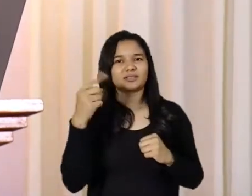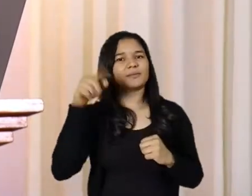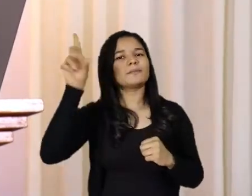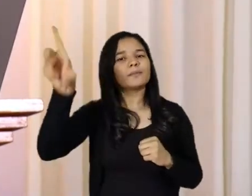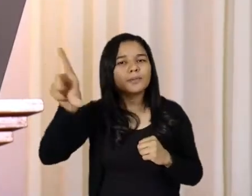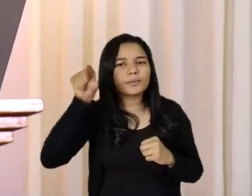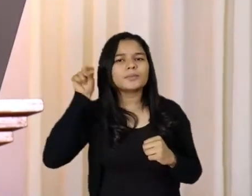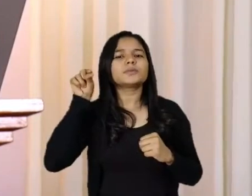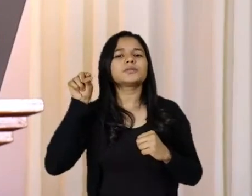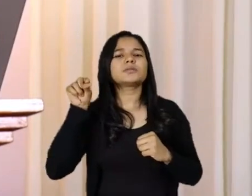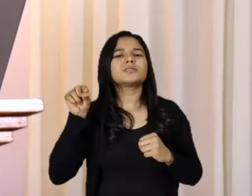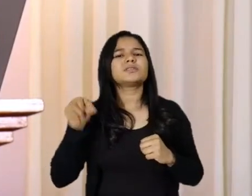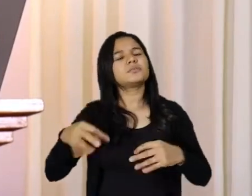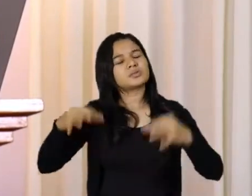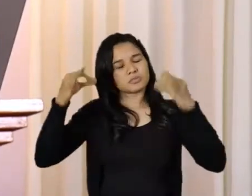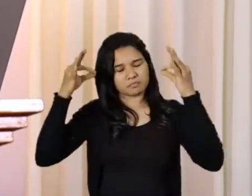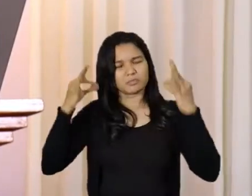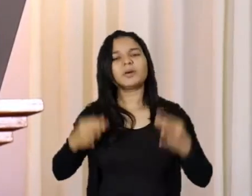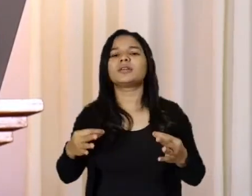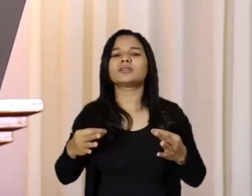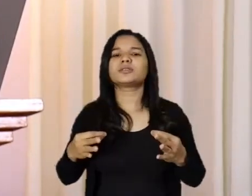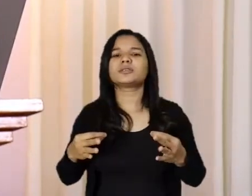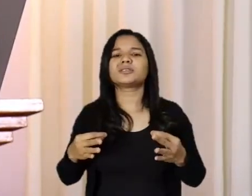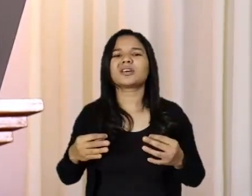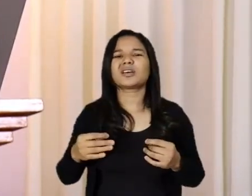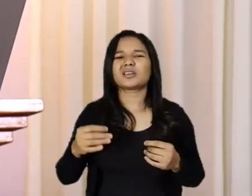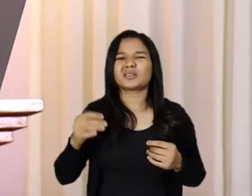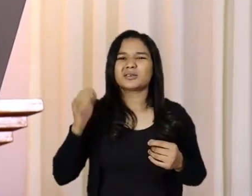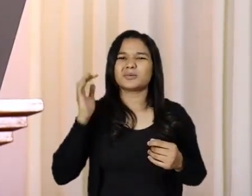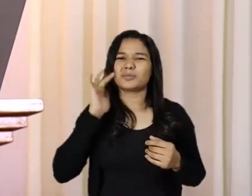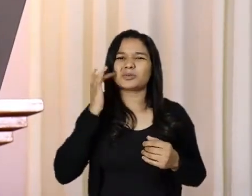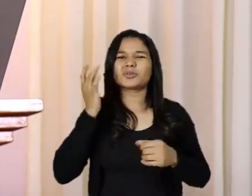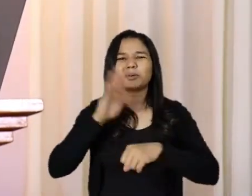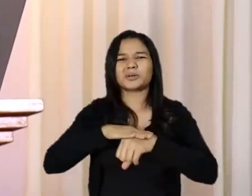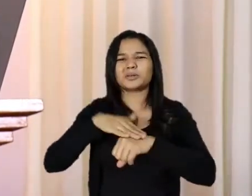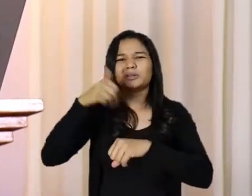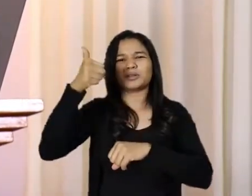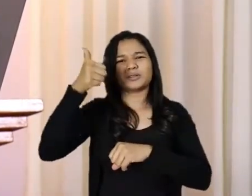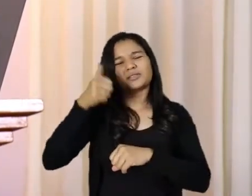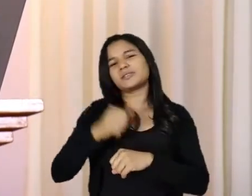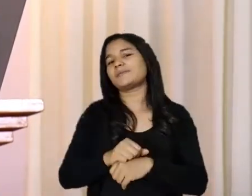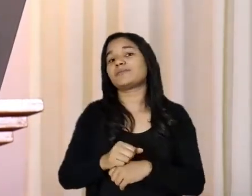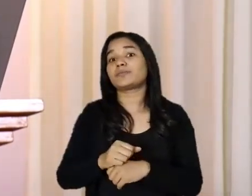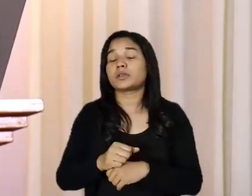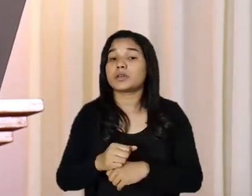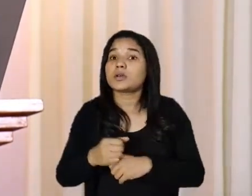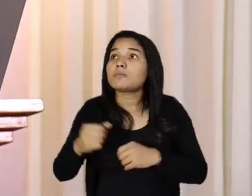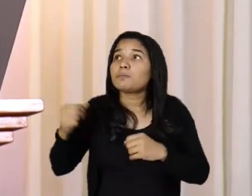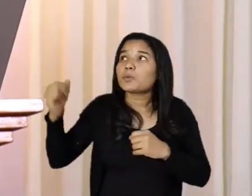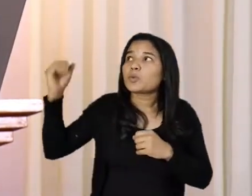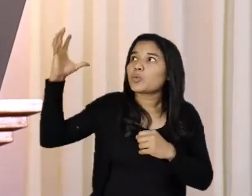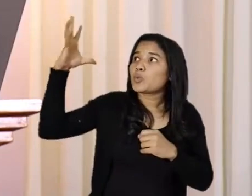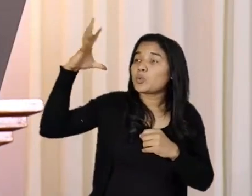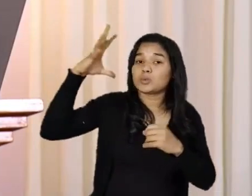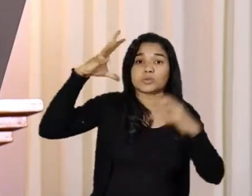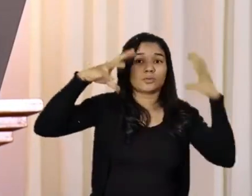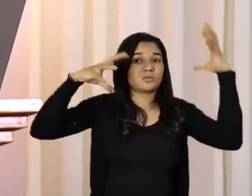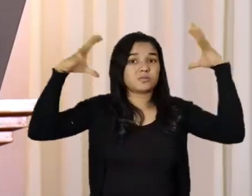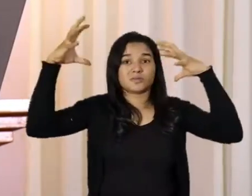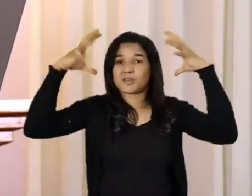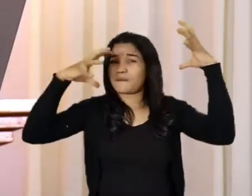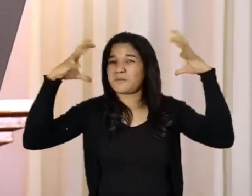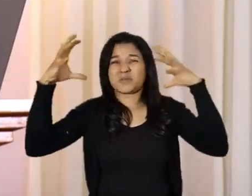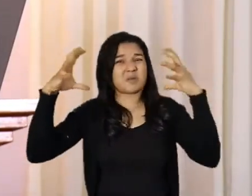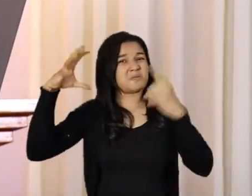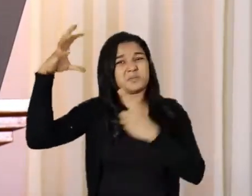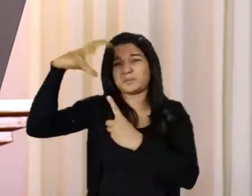escolher o mais precioso material para construir. De tal forma que quando vier as intempéries, quando vier as provas, as lutas sobre o nosso